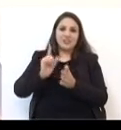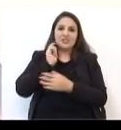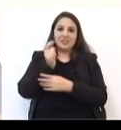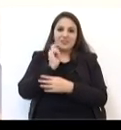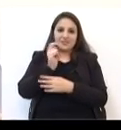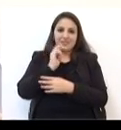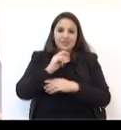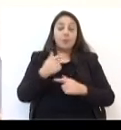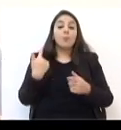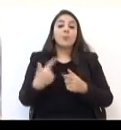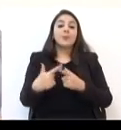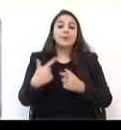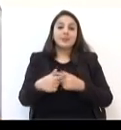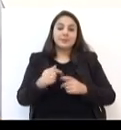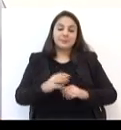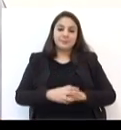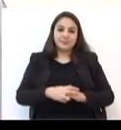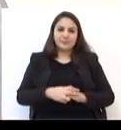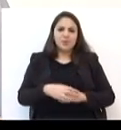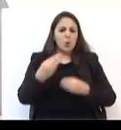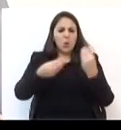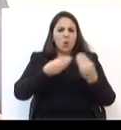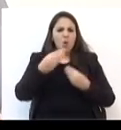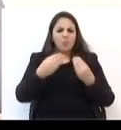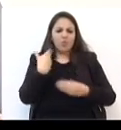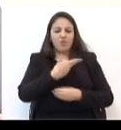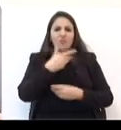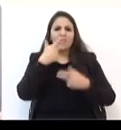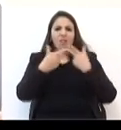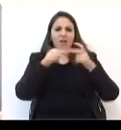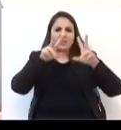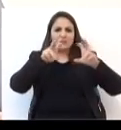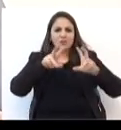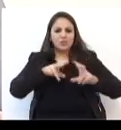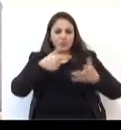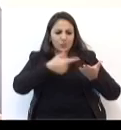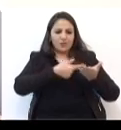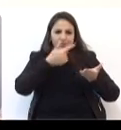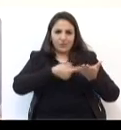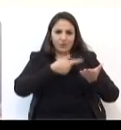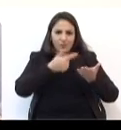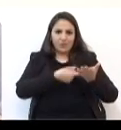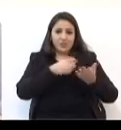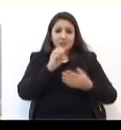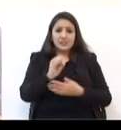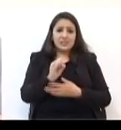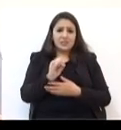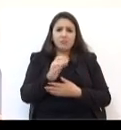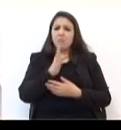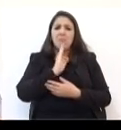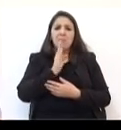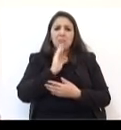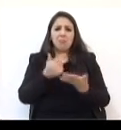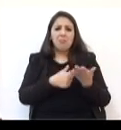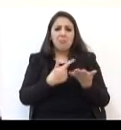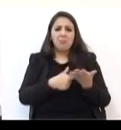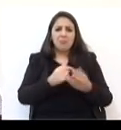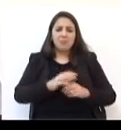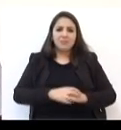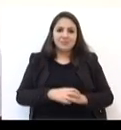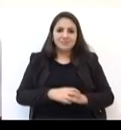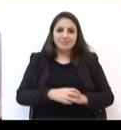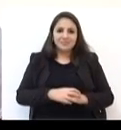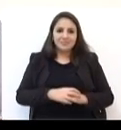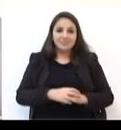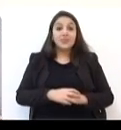entrevistar. Por quê? Como é que a gente vai falar sobre um livro se tu não conhece o livro?